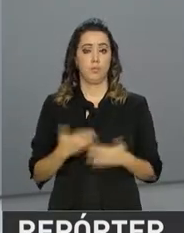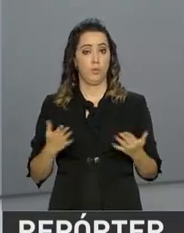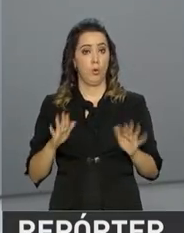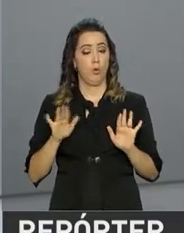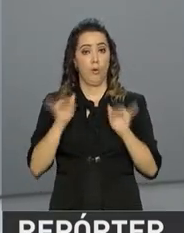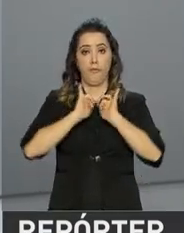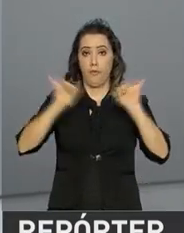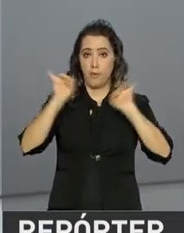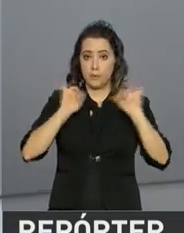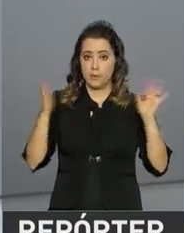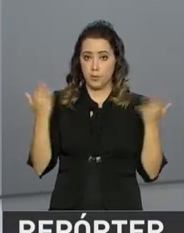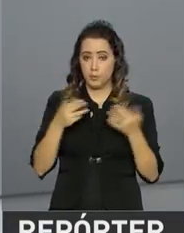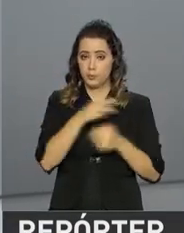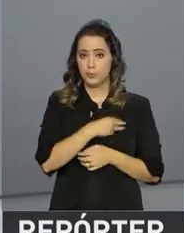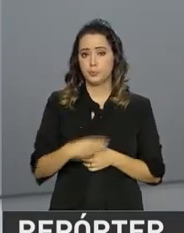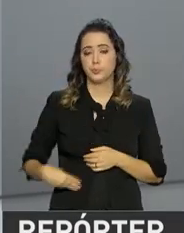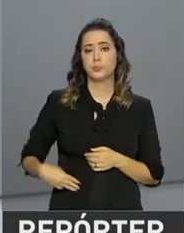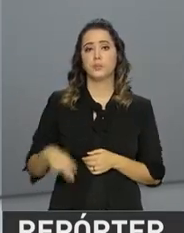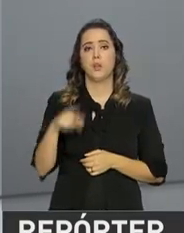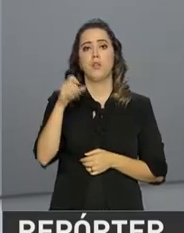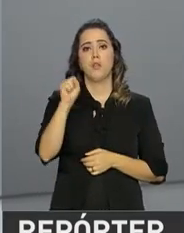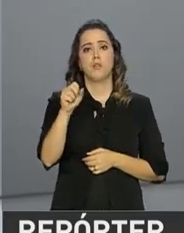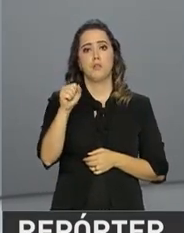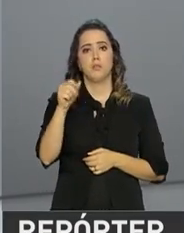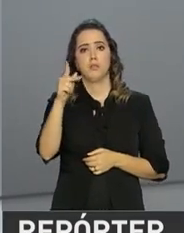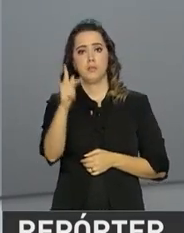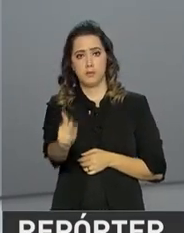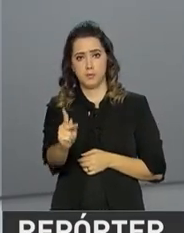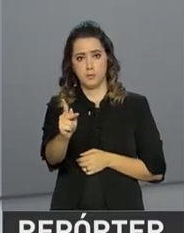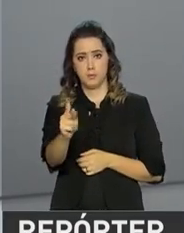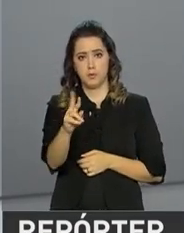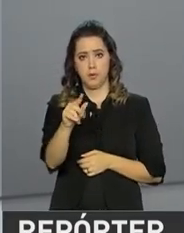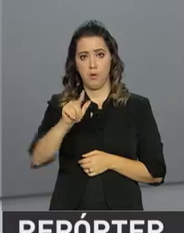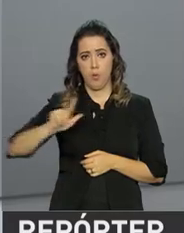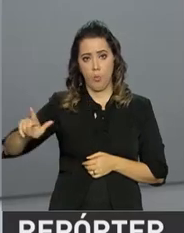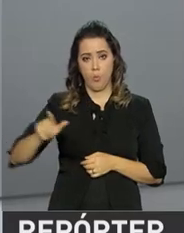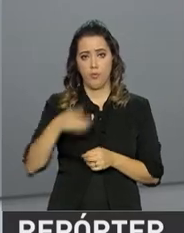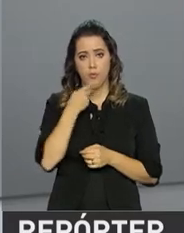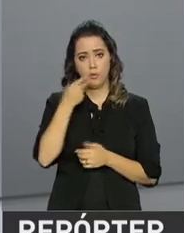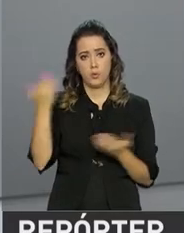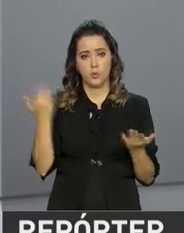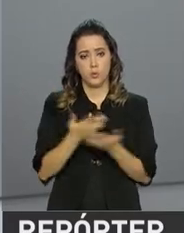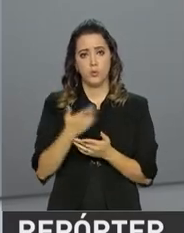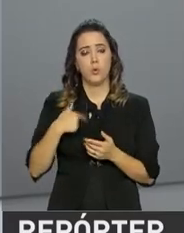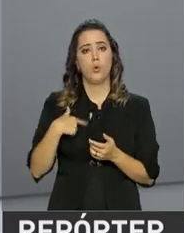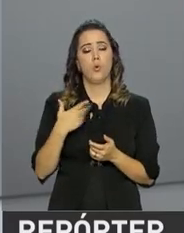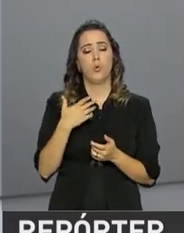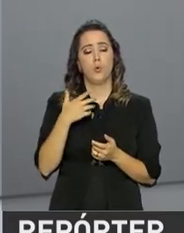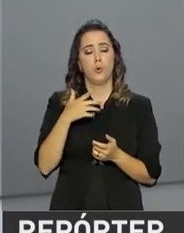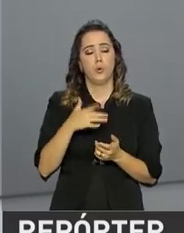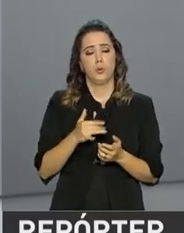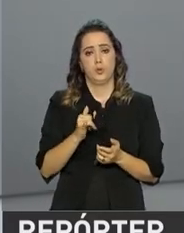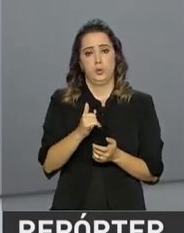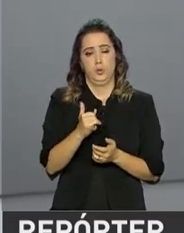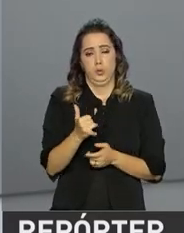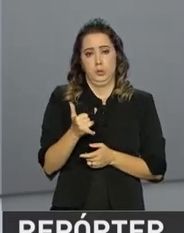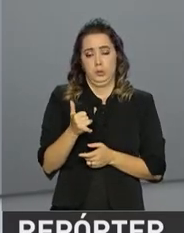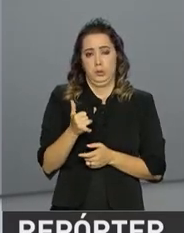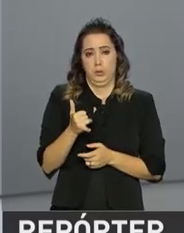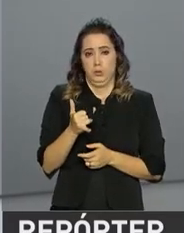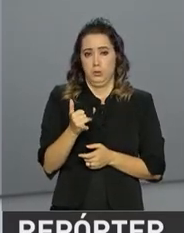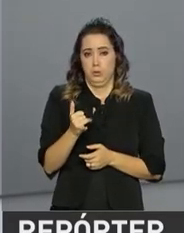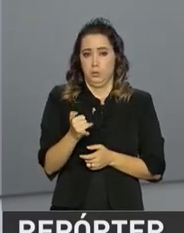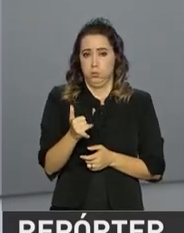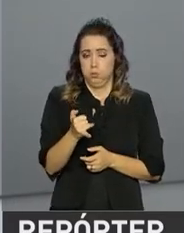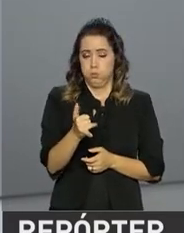última informação. O ministro da Segurança Pública, Raul Jungmann, confirmou hoje que a munição usada no assassinato da vereadora Marielle